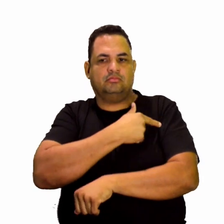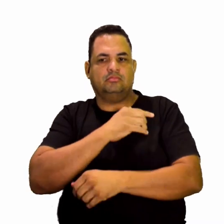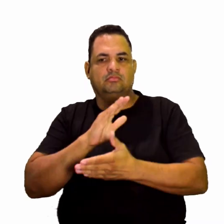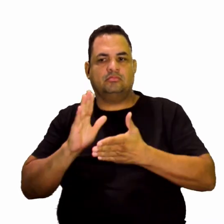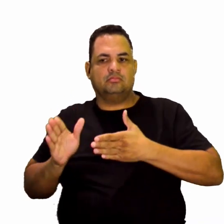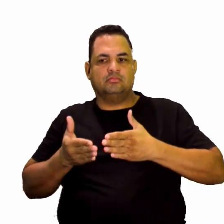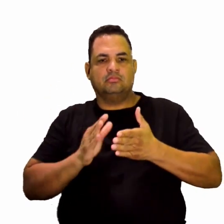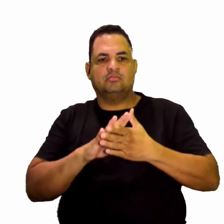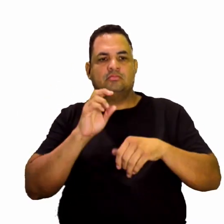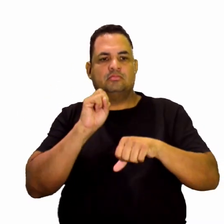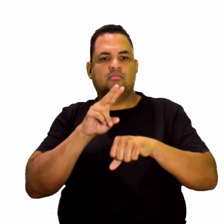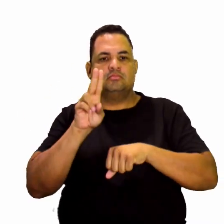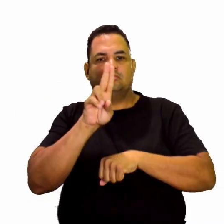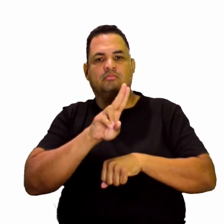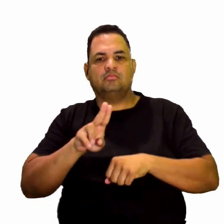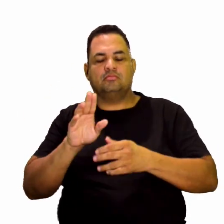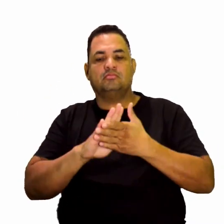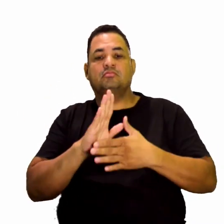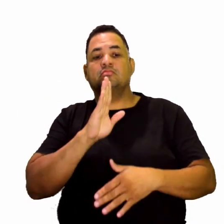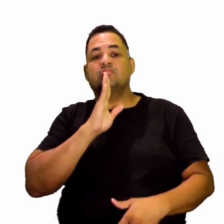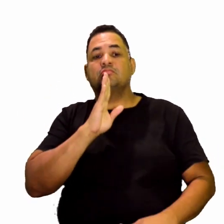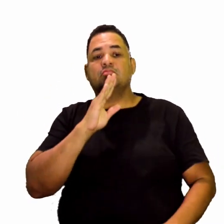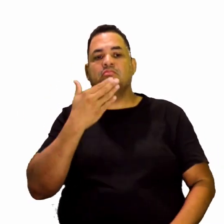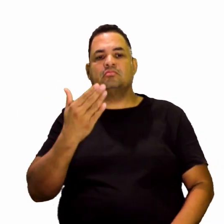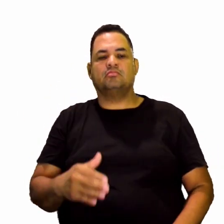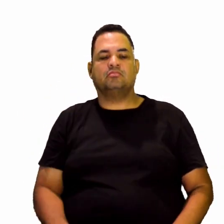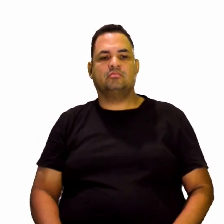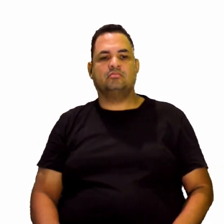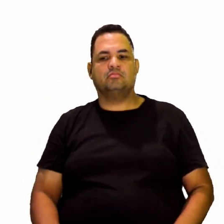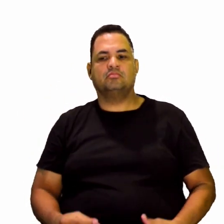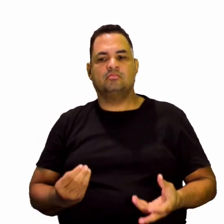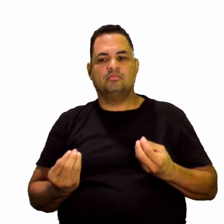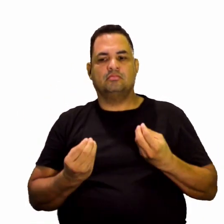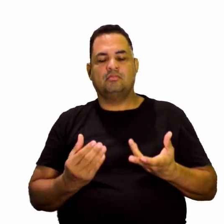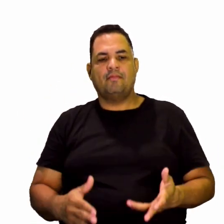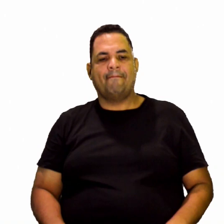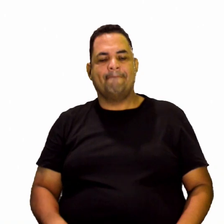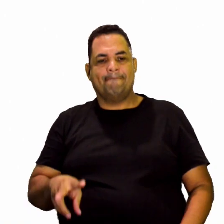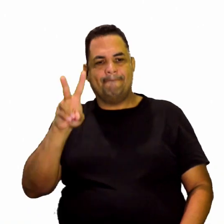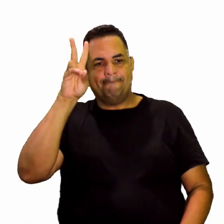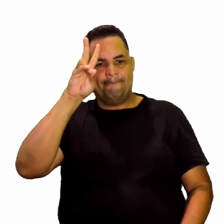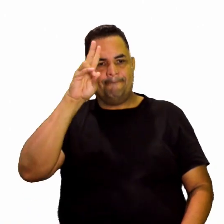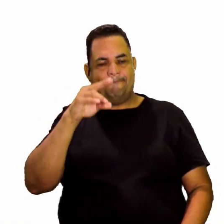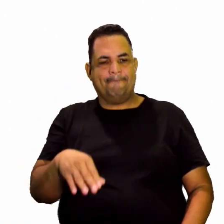vírus usados nesse processo são conhecidos como... Ih, tá fácil. Lembra, pessoal,